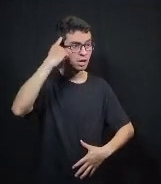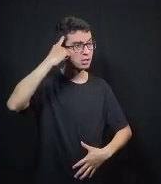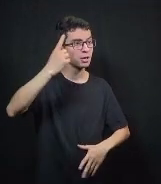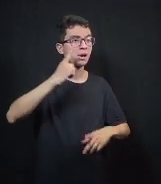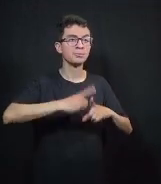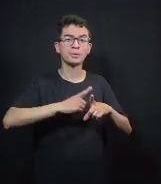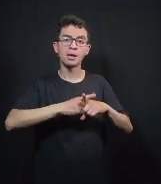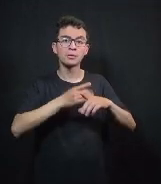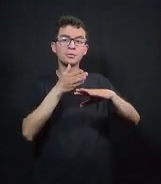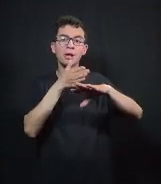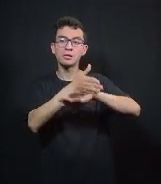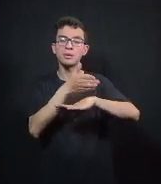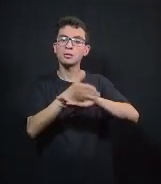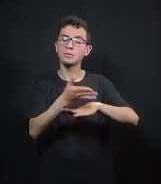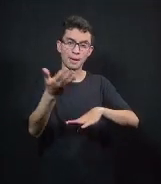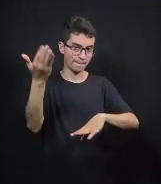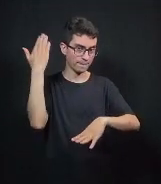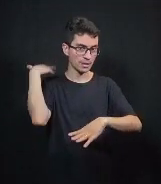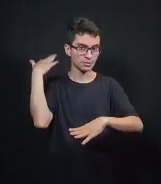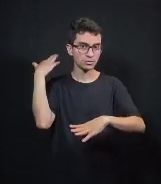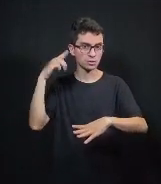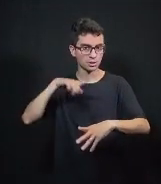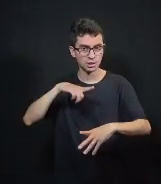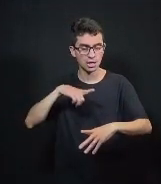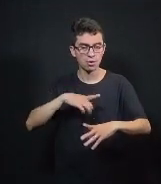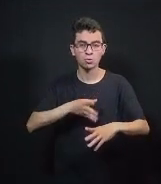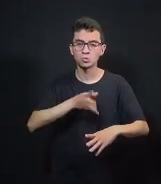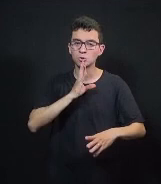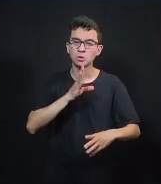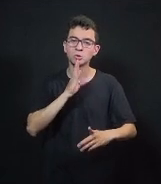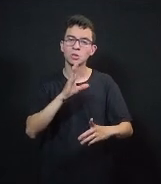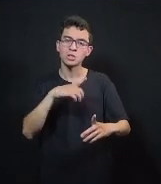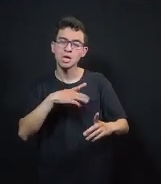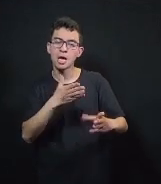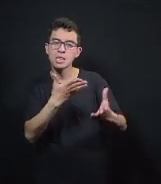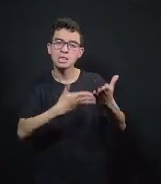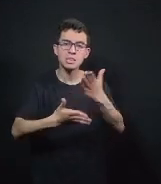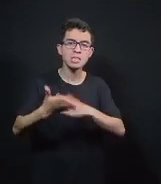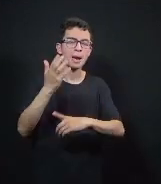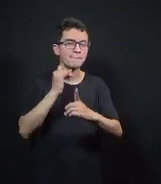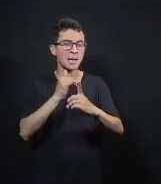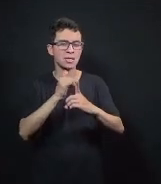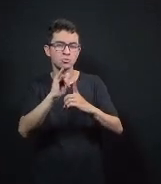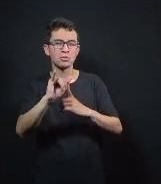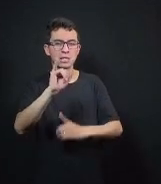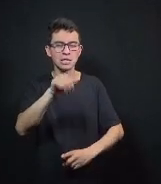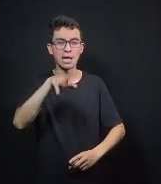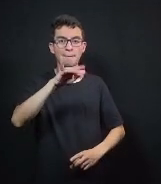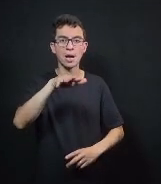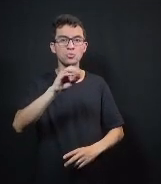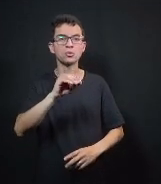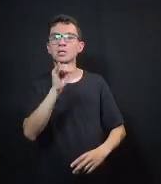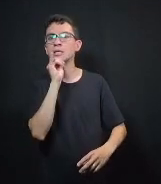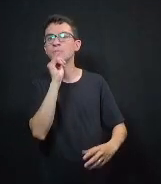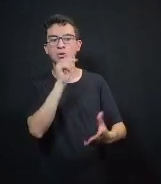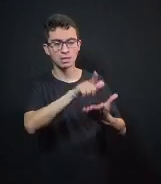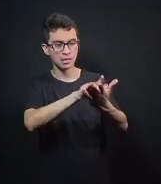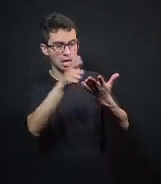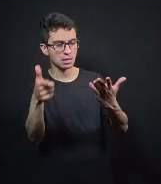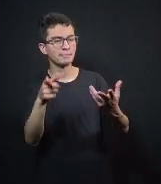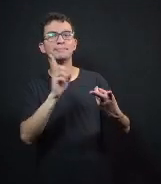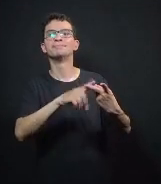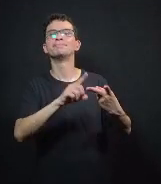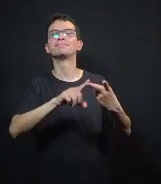que era intermediado, né, a gente tinha acesso via notícias, né, via televisão,